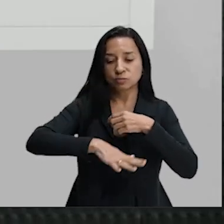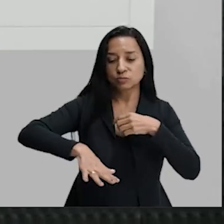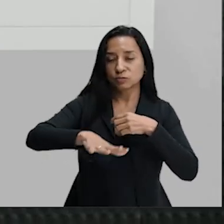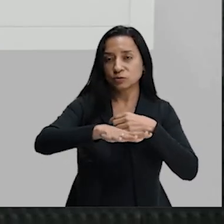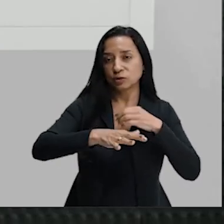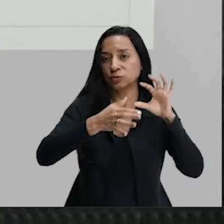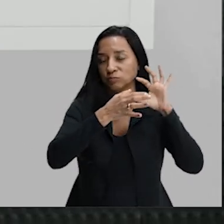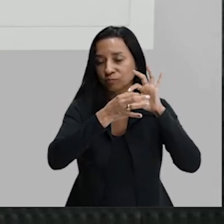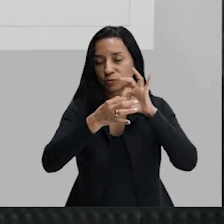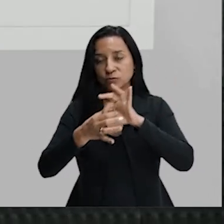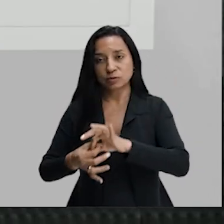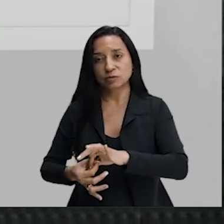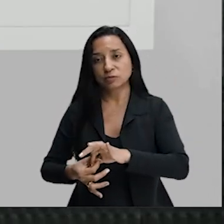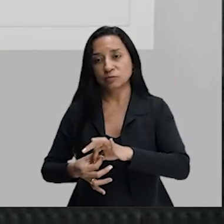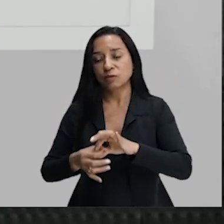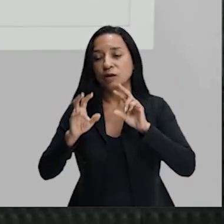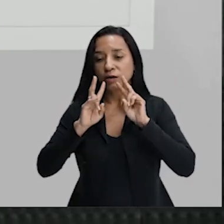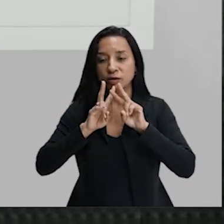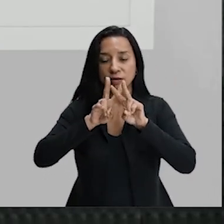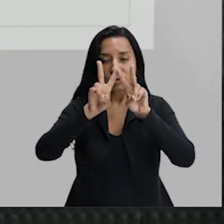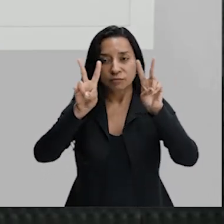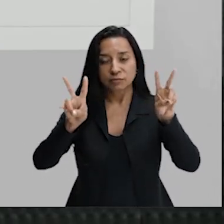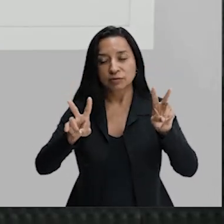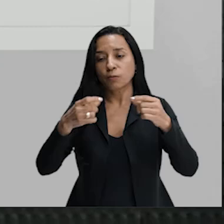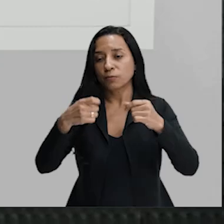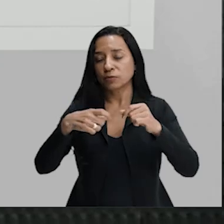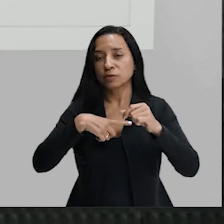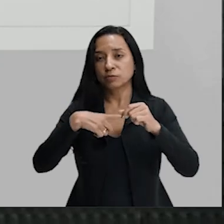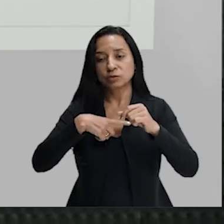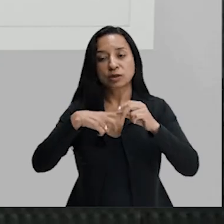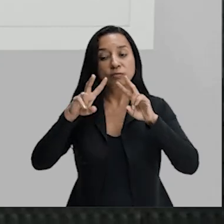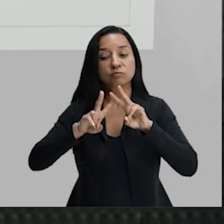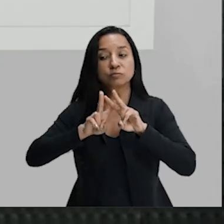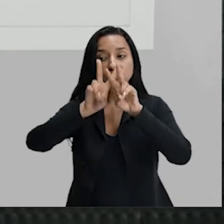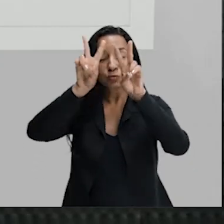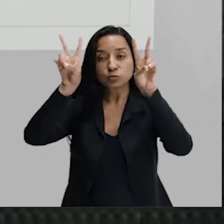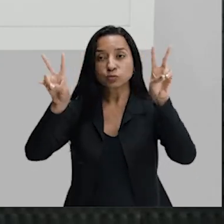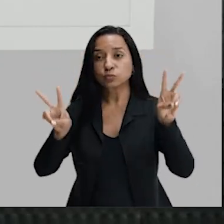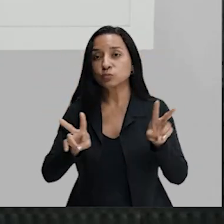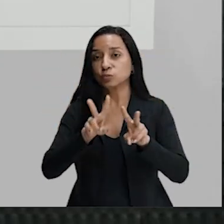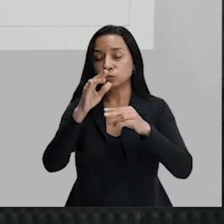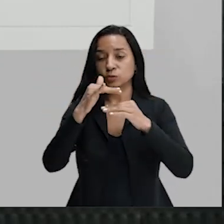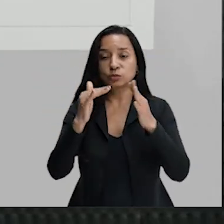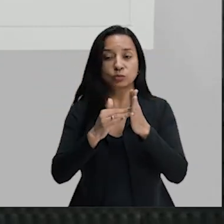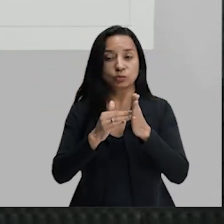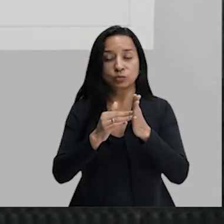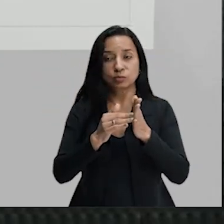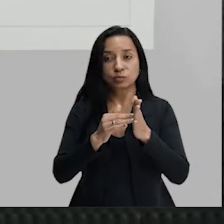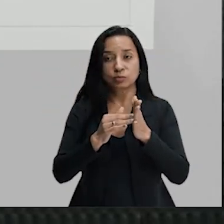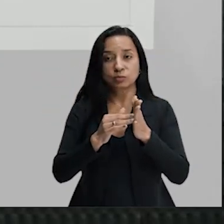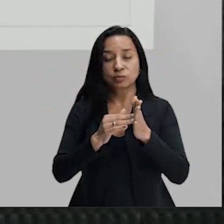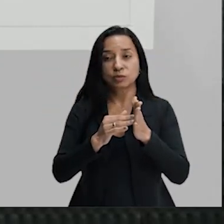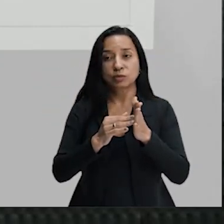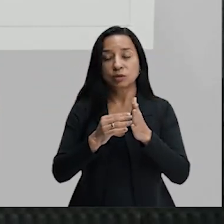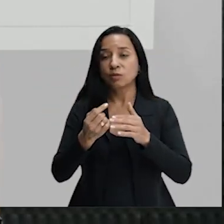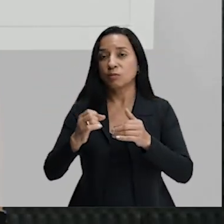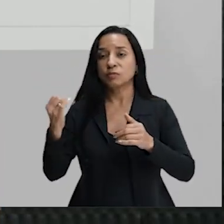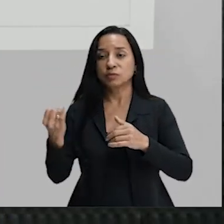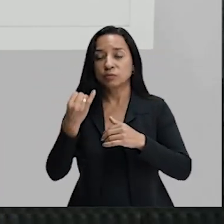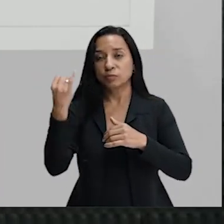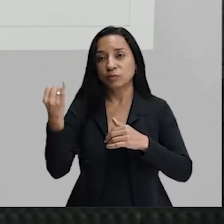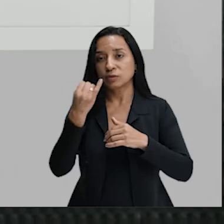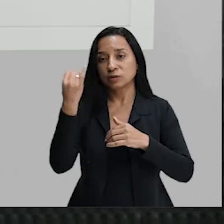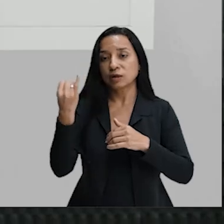situação, porque a visão que nós devemos ter é a visão do todo. Uma coisa importante é que a maior parte dos livros, geralmente só os livros universitários,